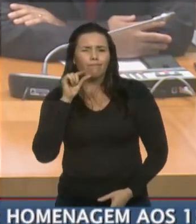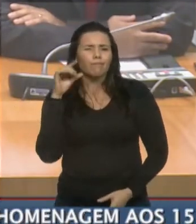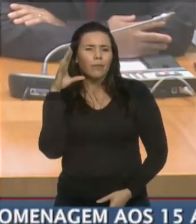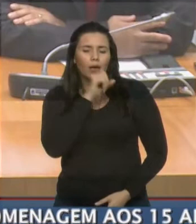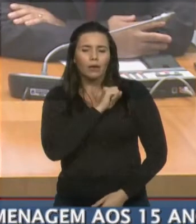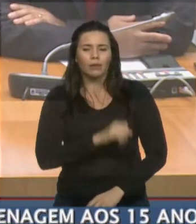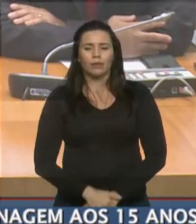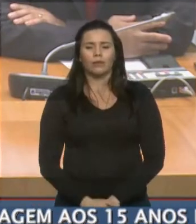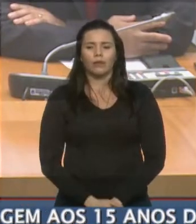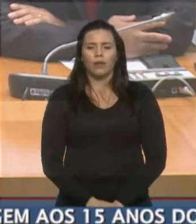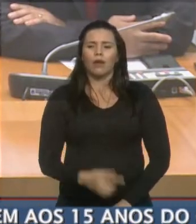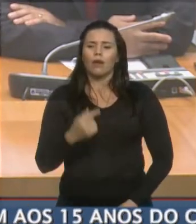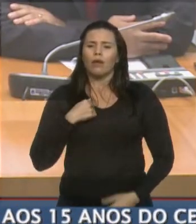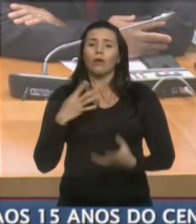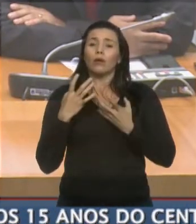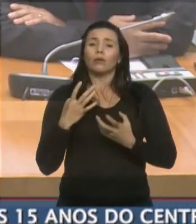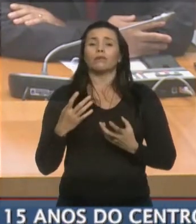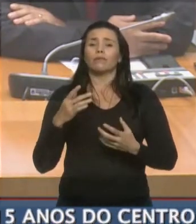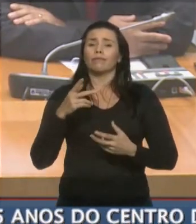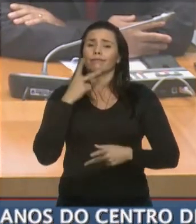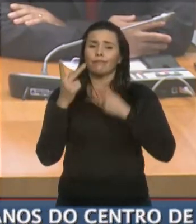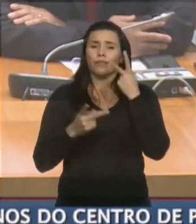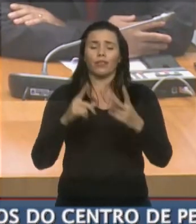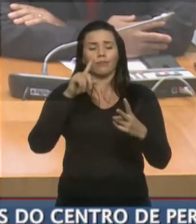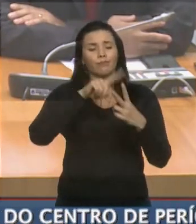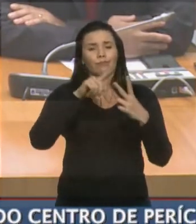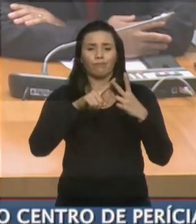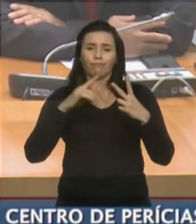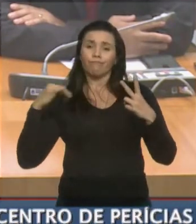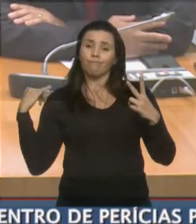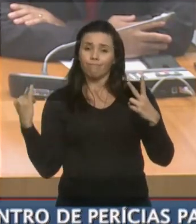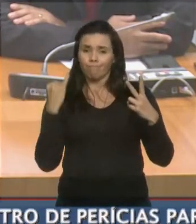Gostaria de destacar dois pontos aqui em especial.